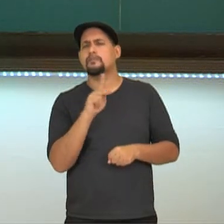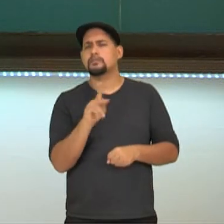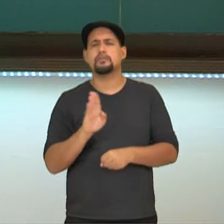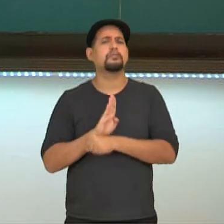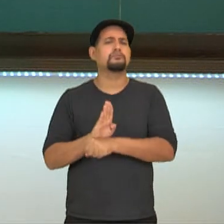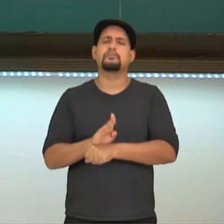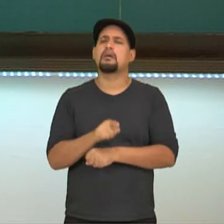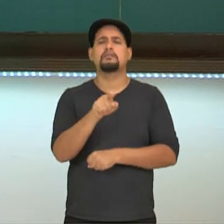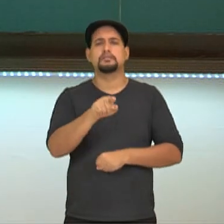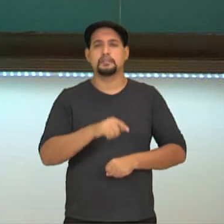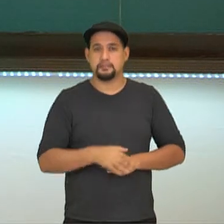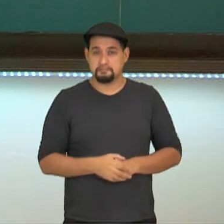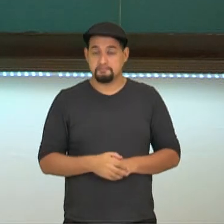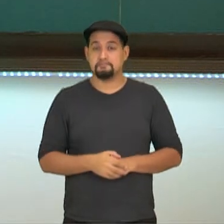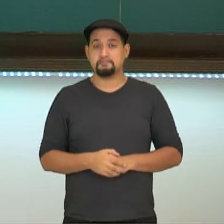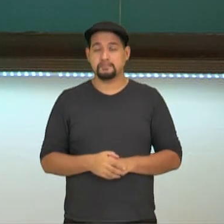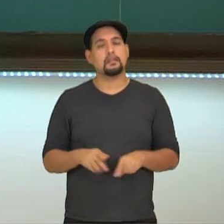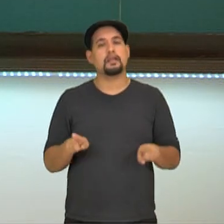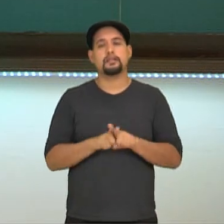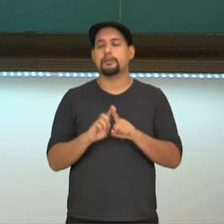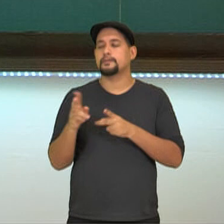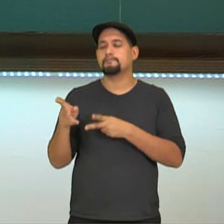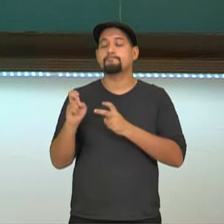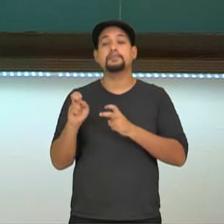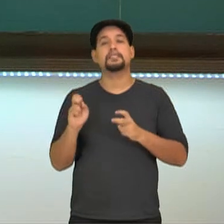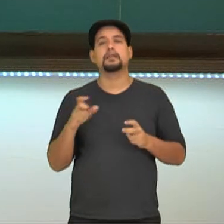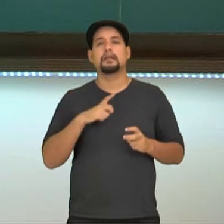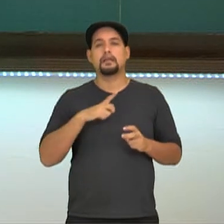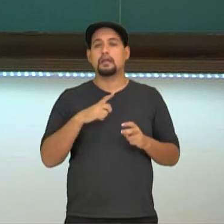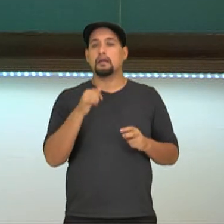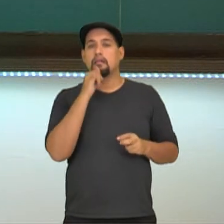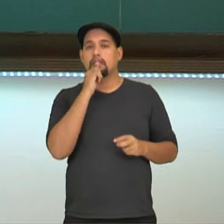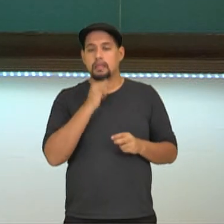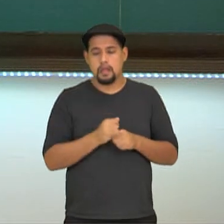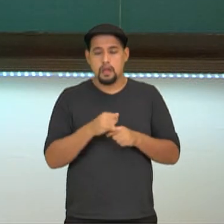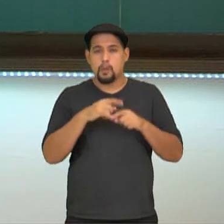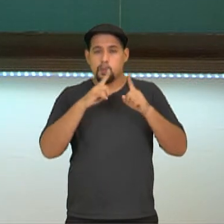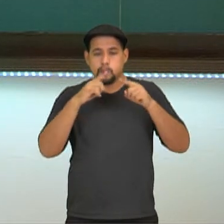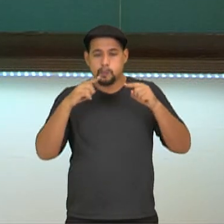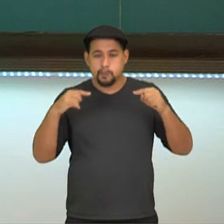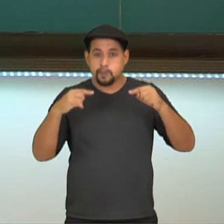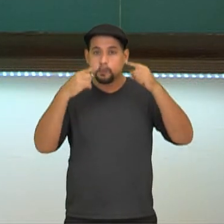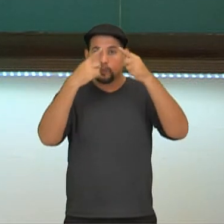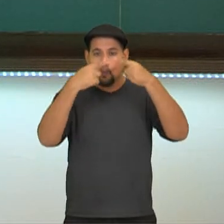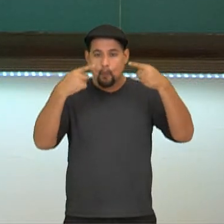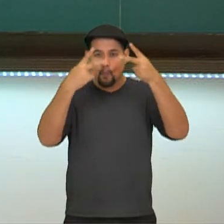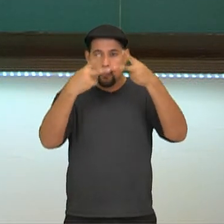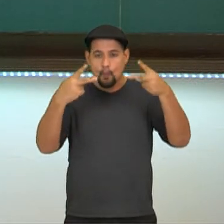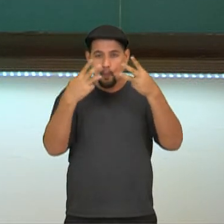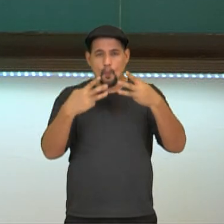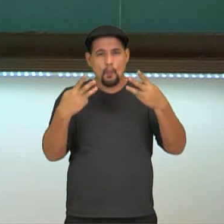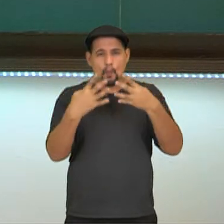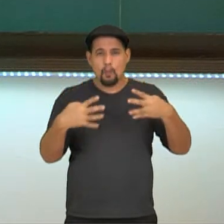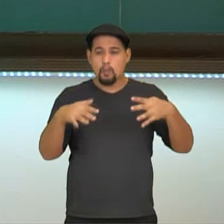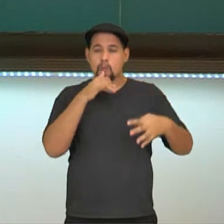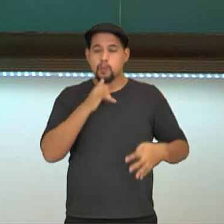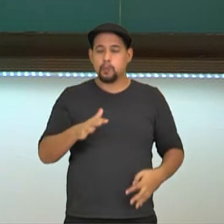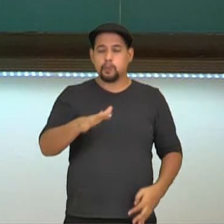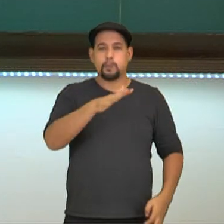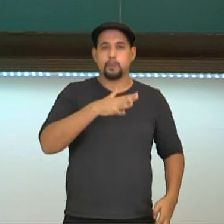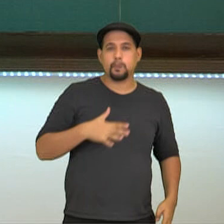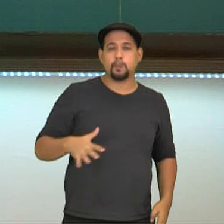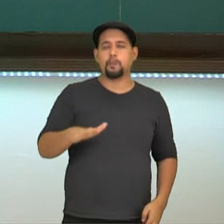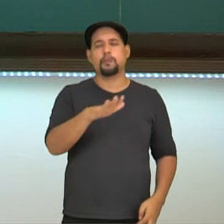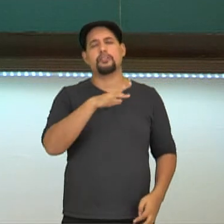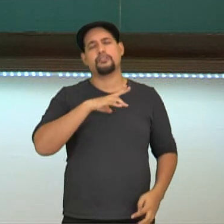E também a gente viu que as moléculas tendem a se alinhar ao campo elétrico, né, uniforme, e